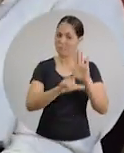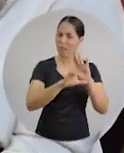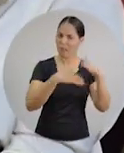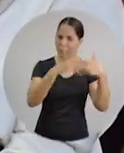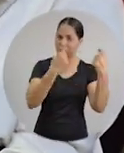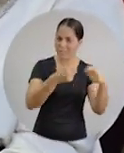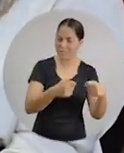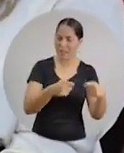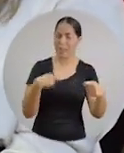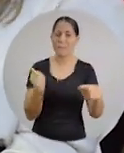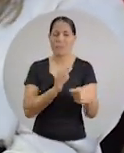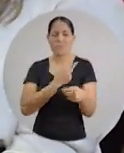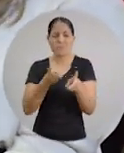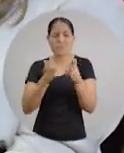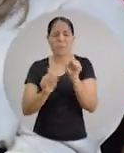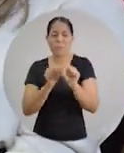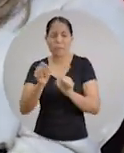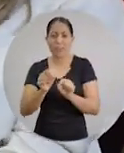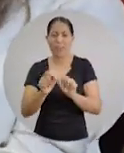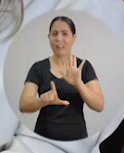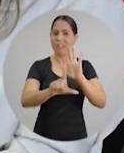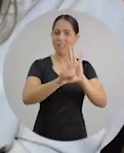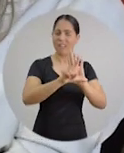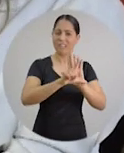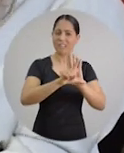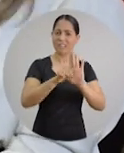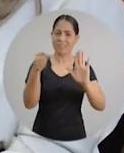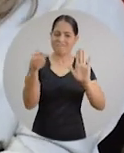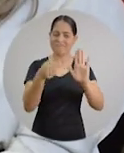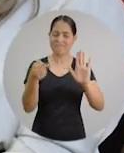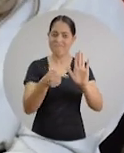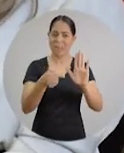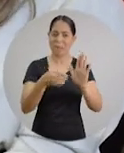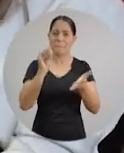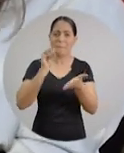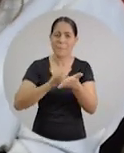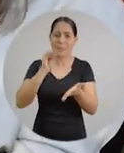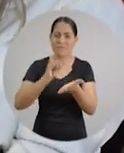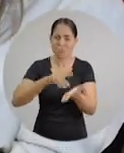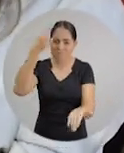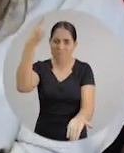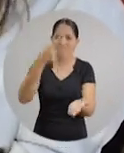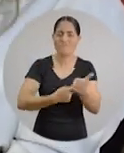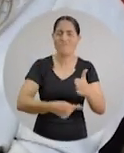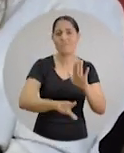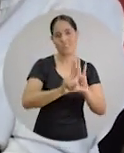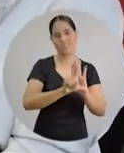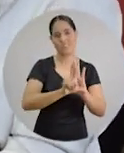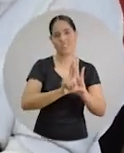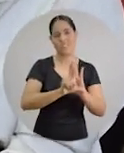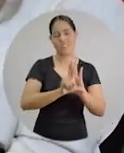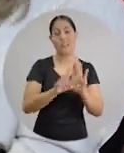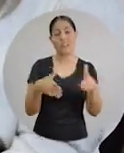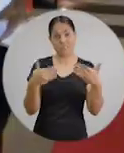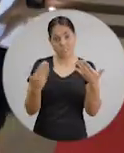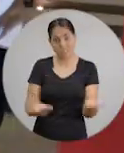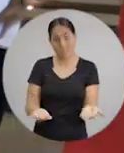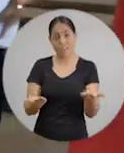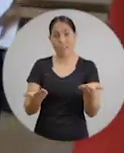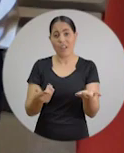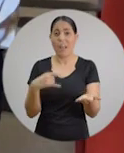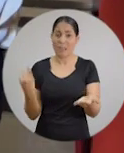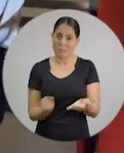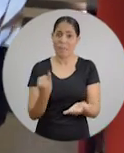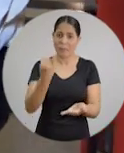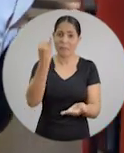avanços legislativos, mas a gente hoje percebe muito claramente desafios de dar efetividade a normas que já existem. E esse ponto que